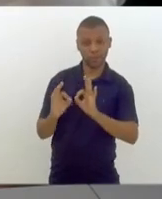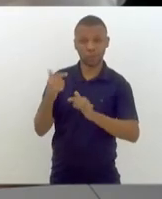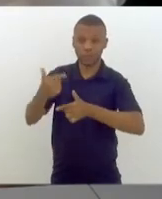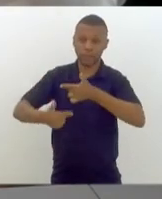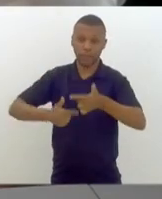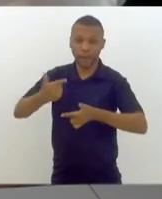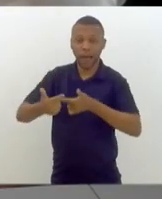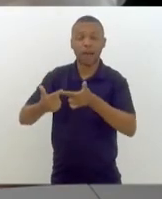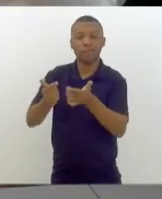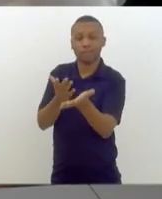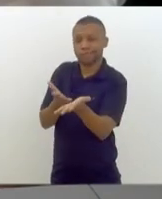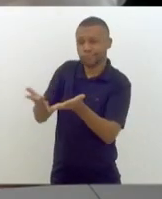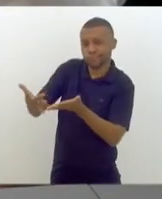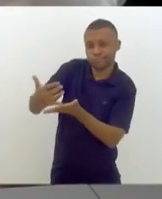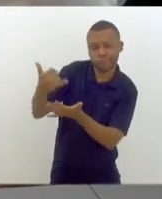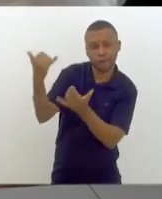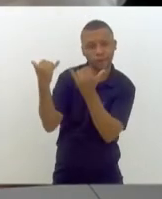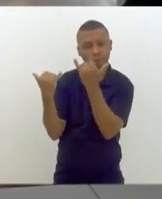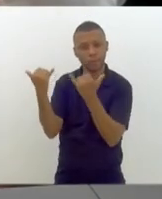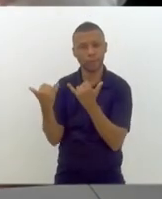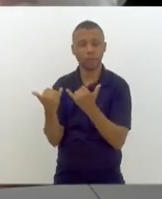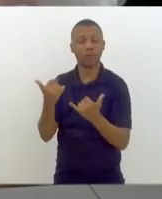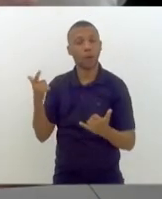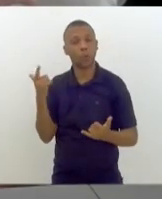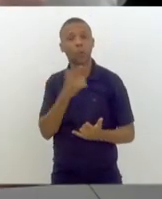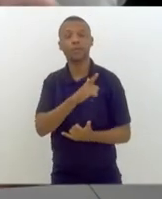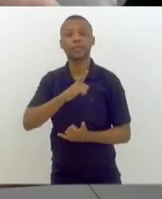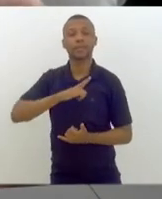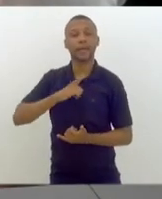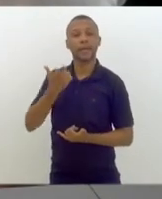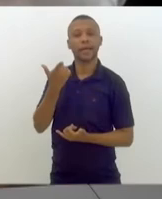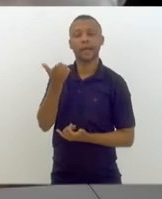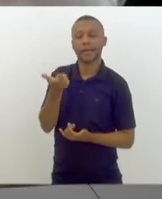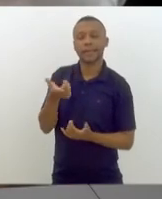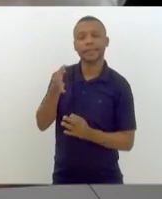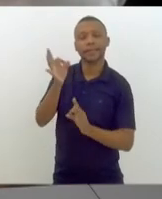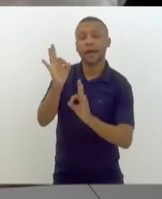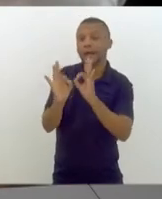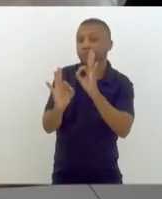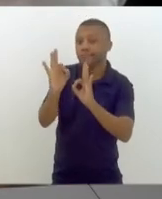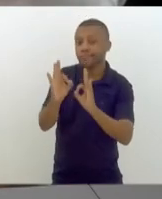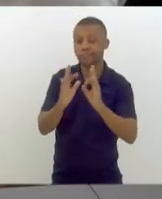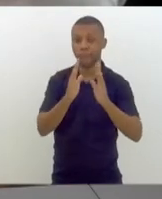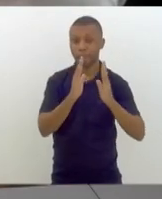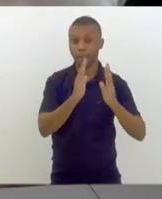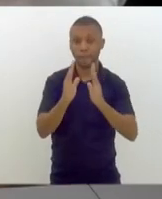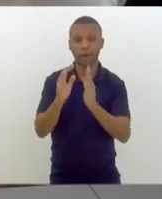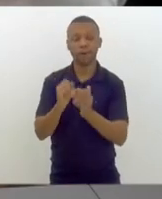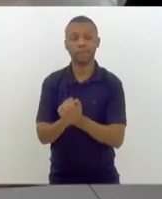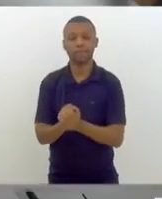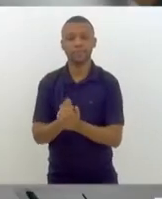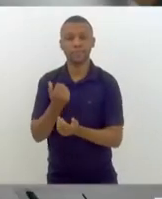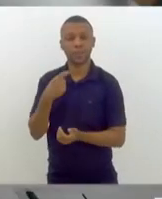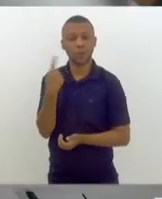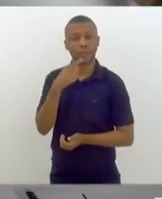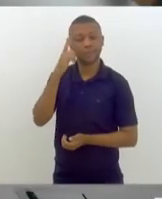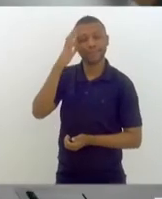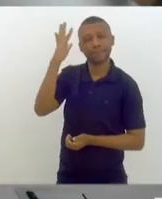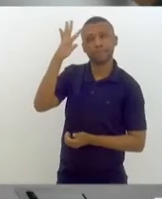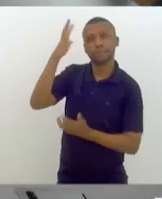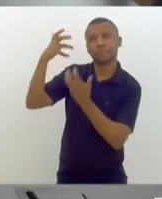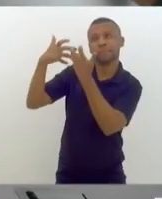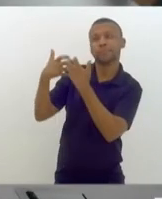conseguir ter esse quadro mais arrumado na cabeça eu acho que nos